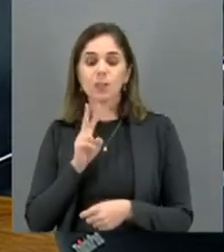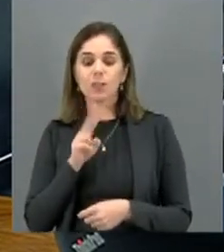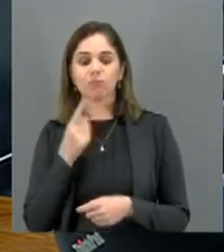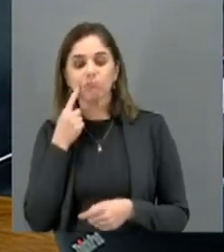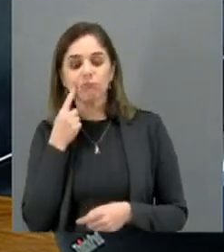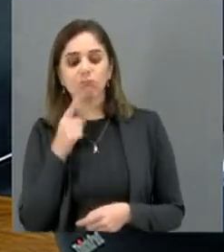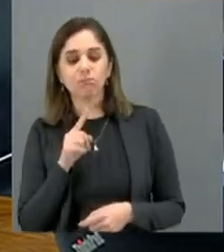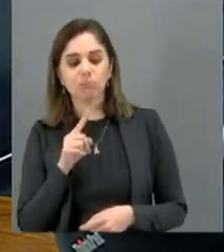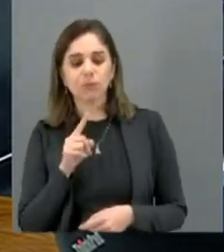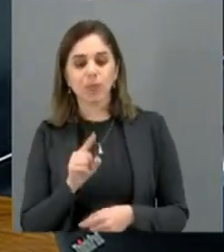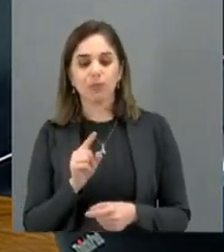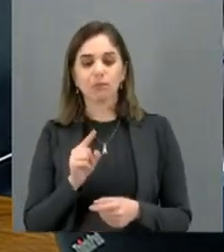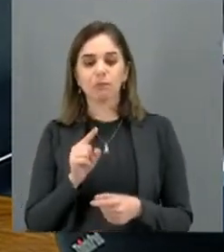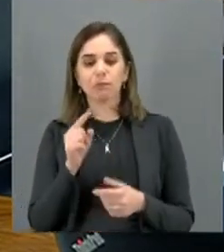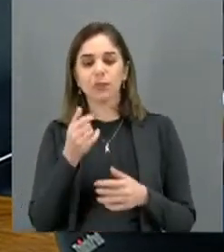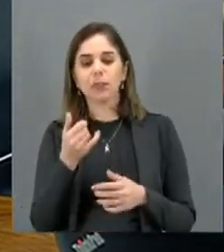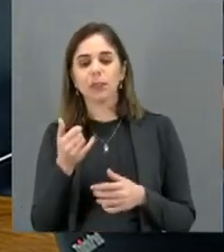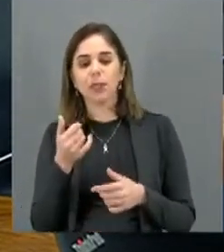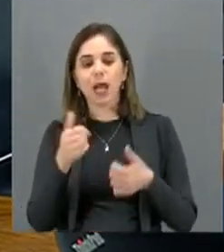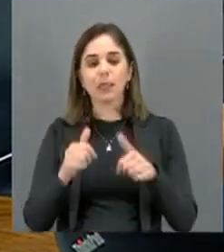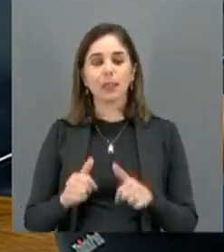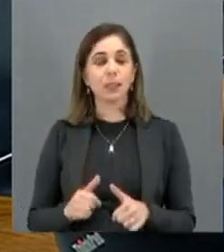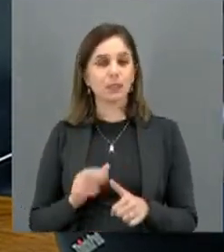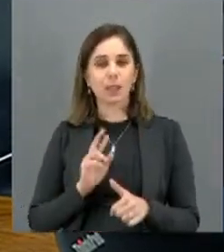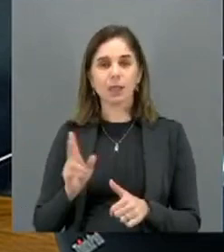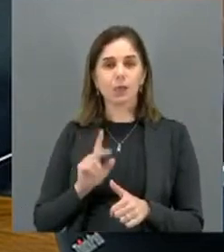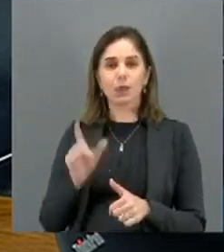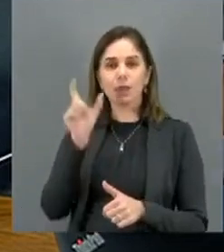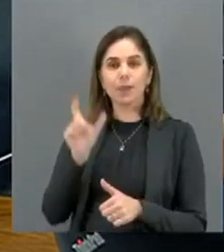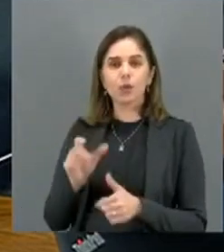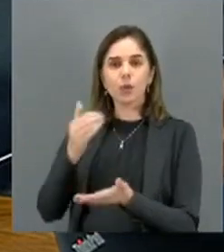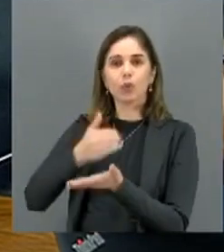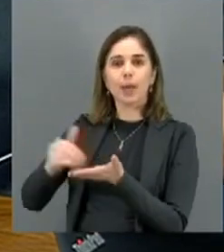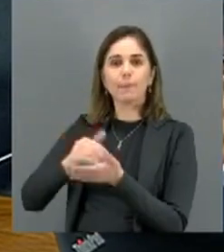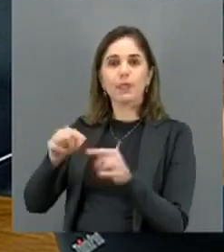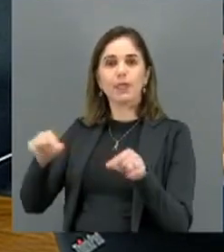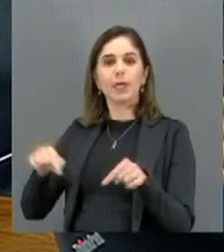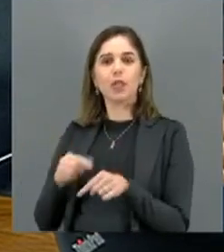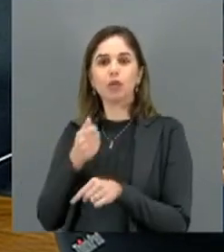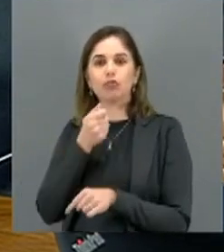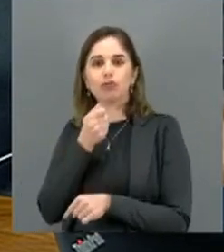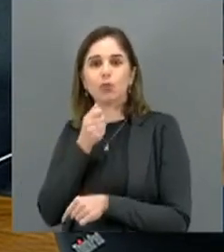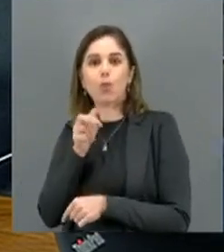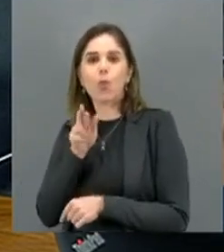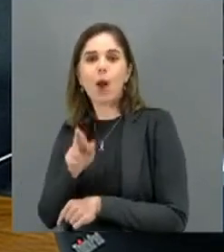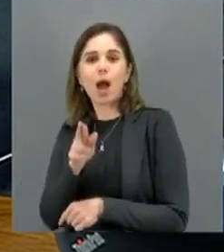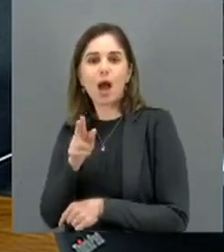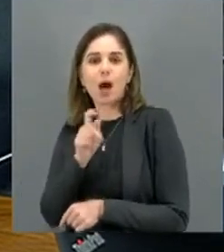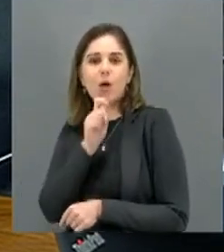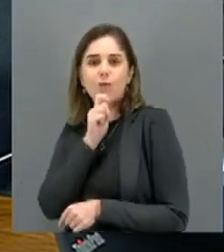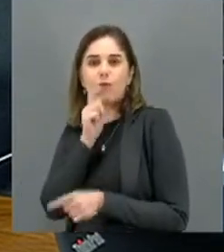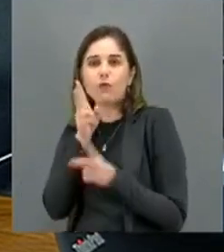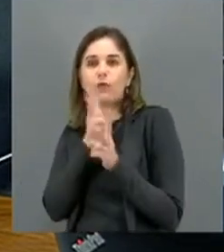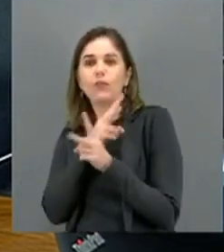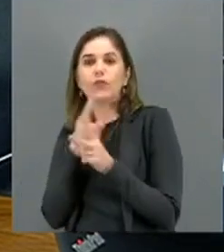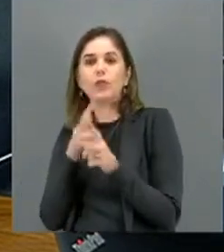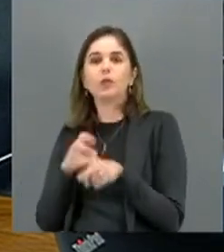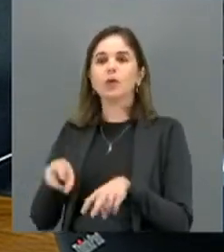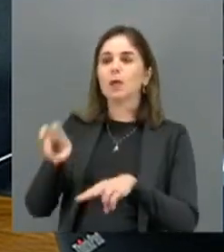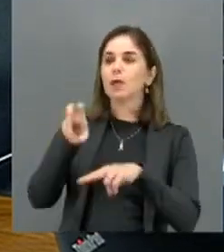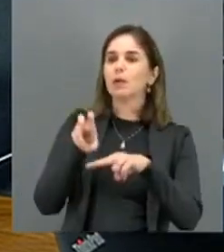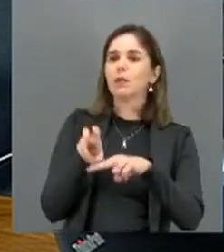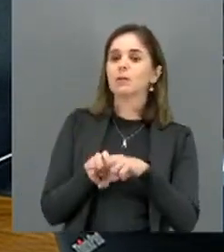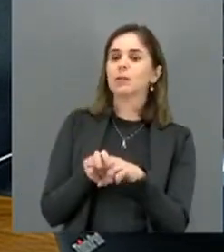está num gabinete de ar refrigerado, fazendo militância política, muitas vezes em função de